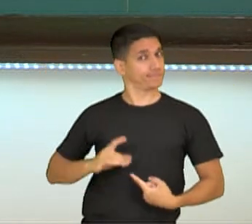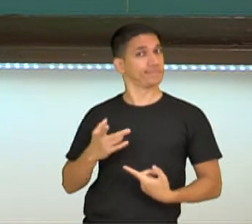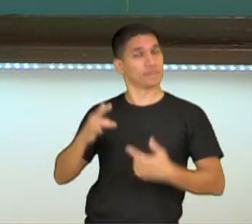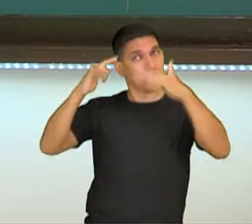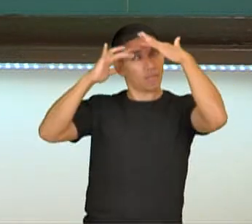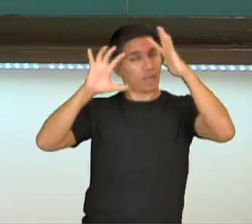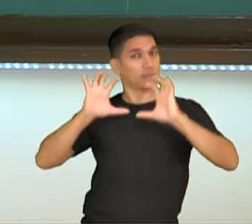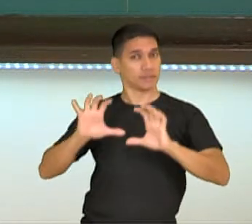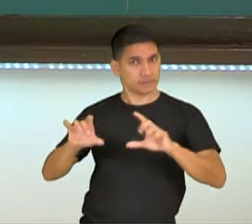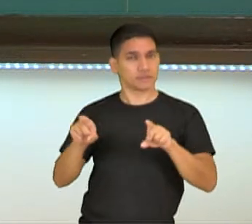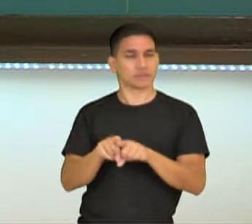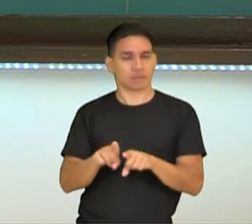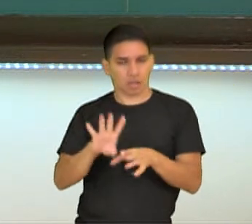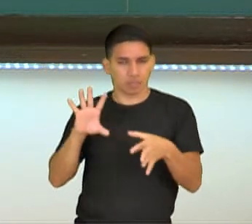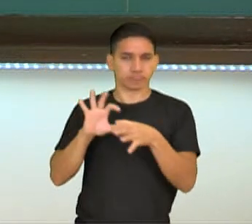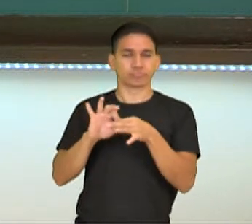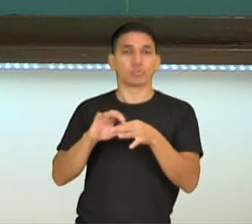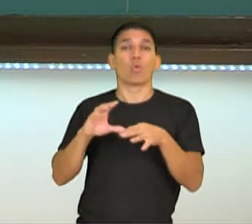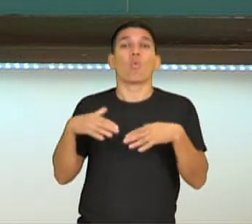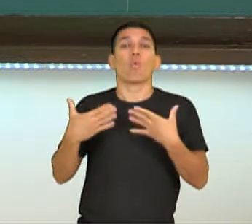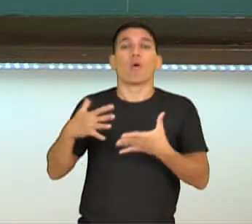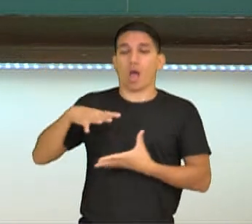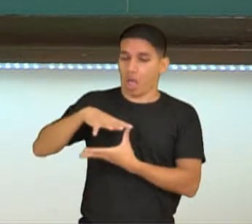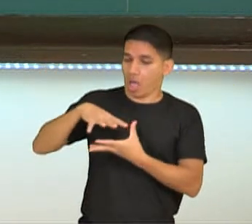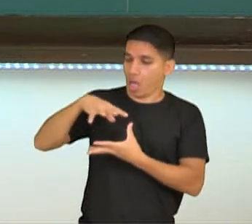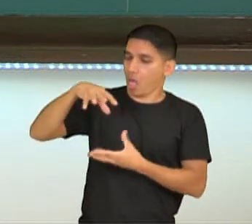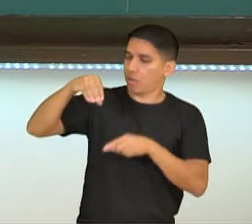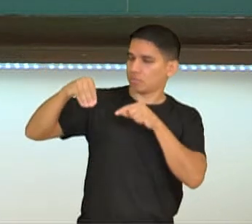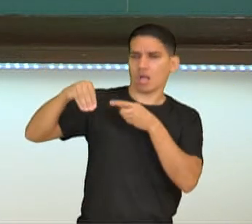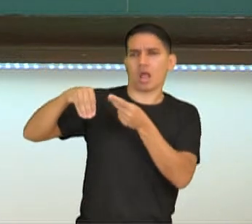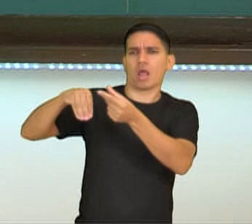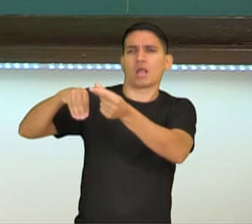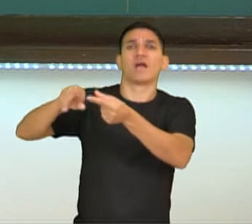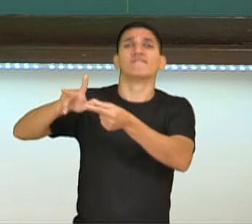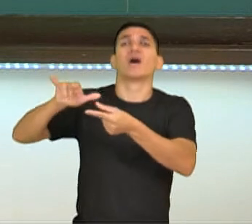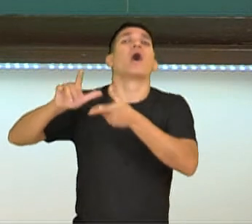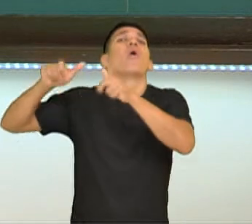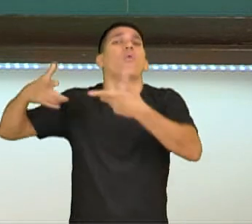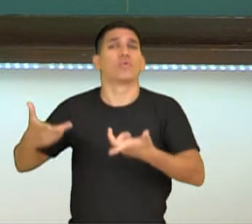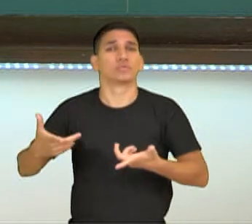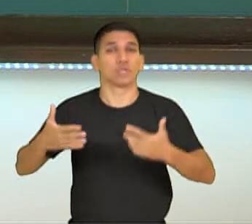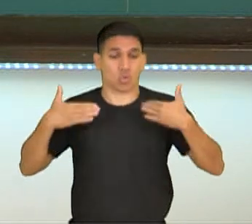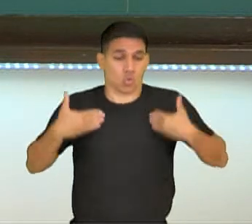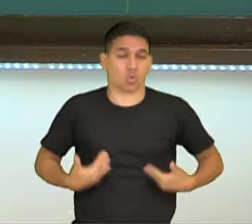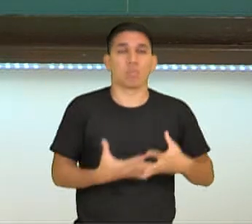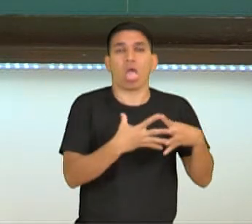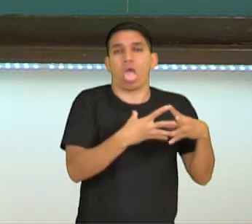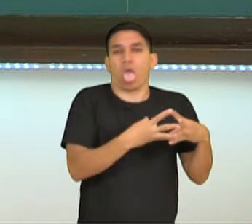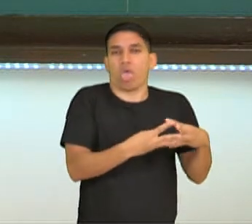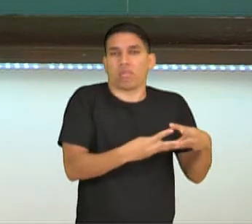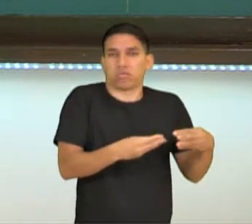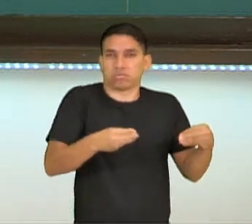mundo inteligível, para onde a nossa alma imortal iria, enquanto o corpo ele vai perecer, ele